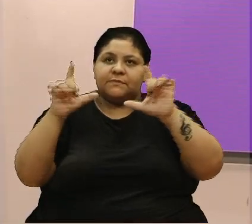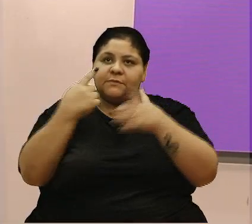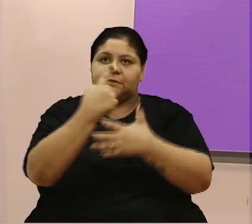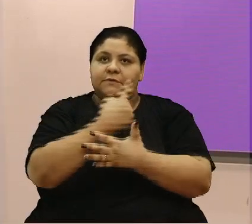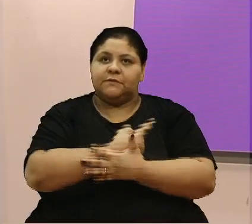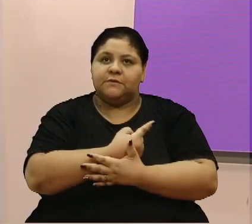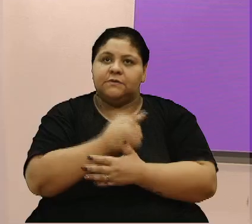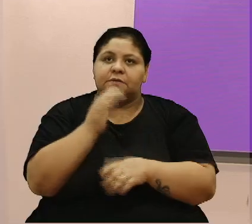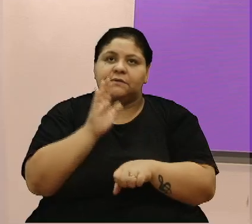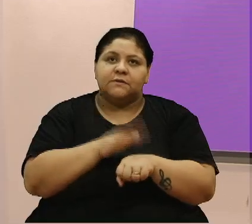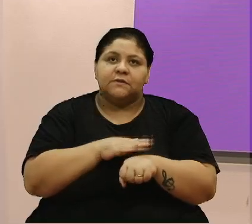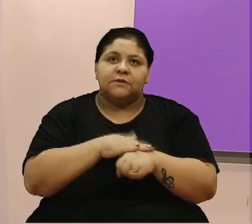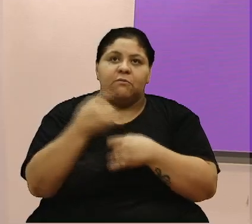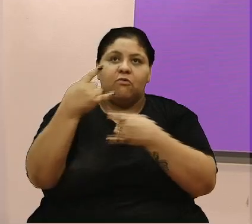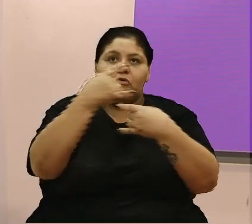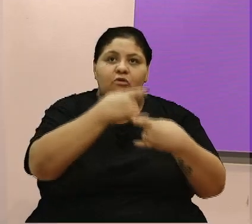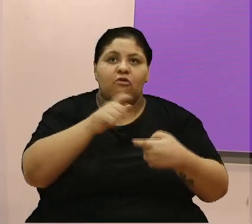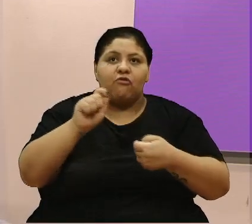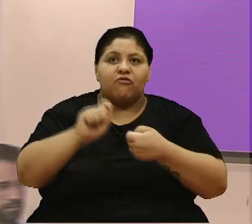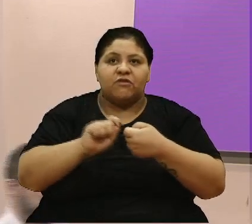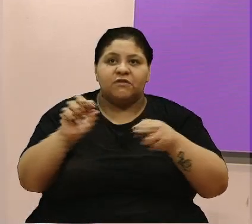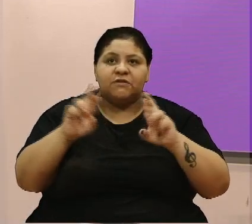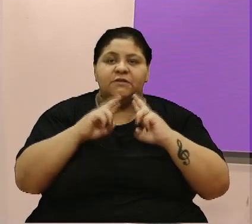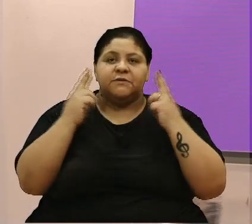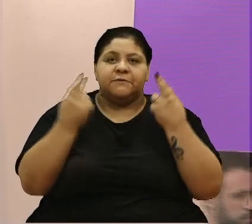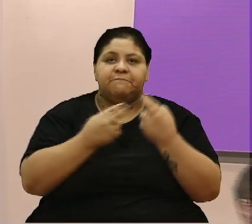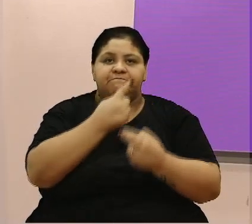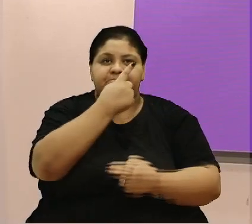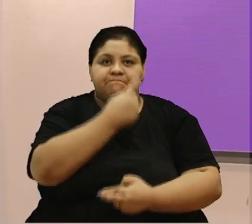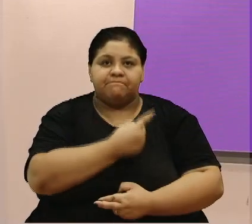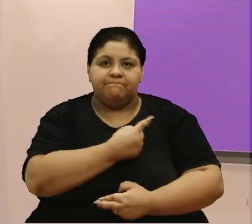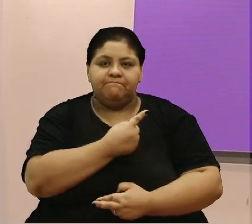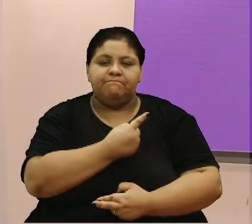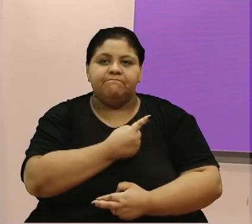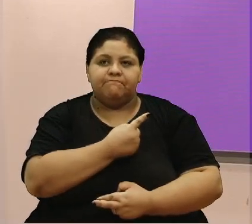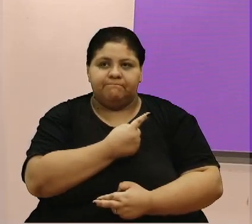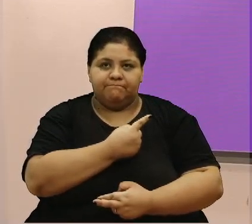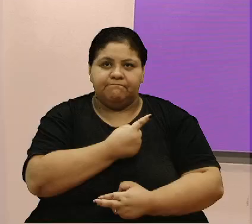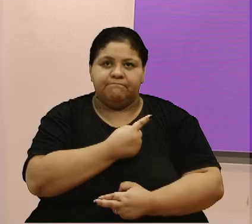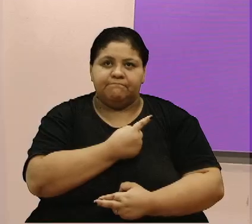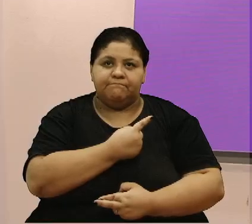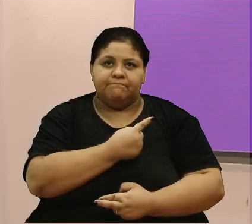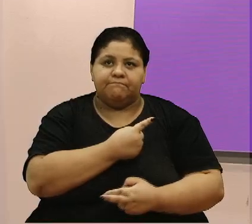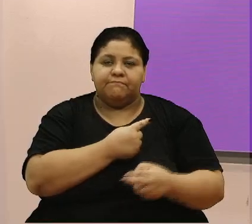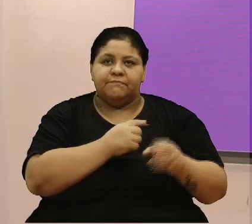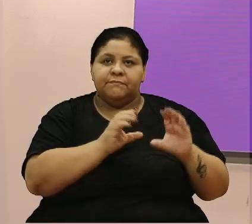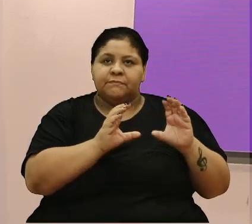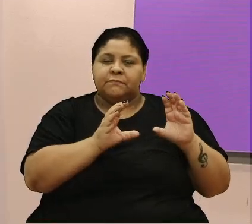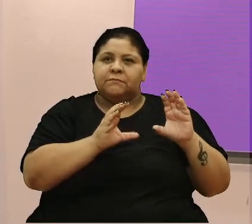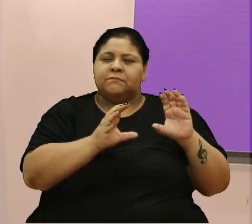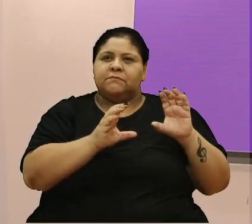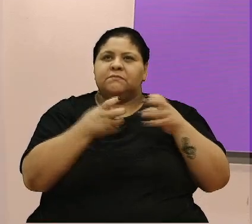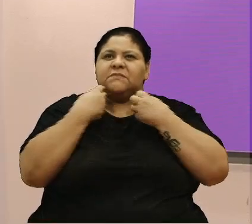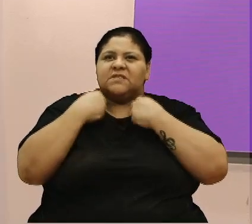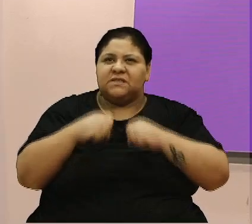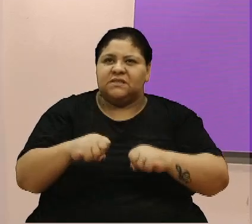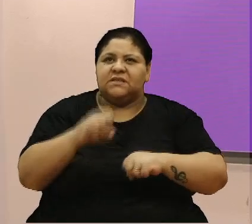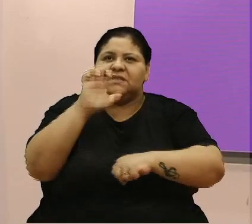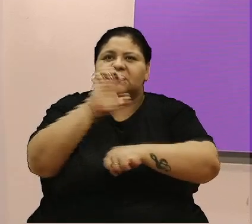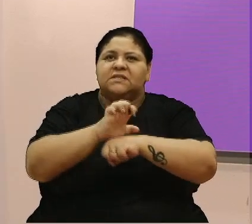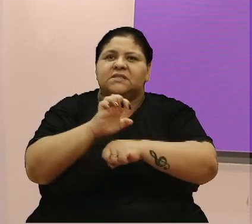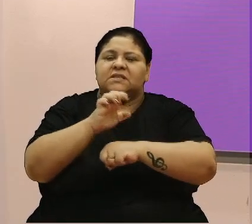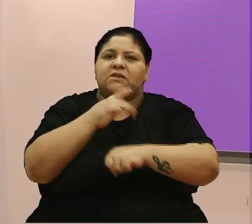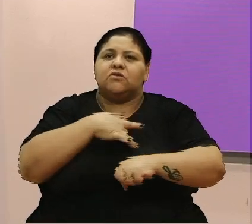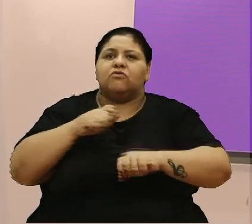um momento de live que nós fizemos uma reunião aí, ó, essa aí, uma reunião online com o pessoal da Secretaria Estadual da Saúde. Tá, mas o que falta? O